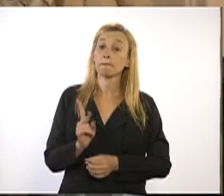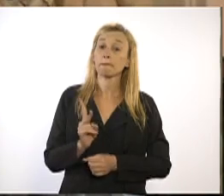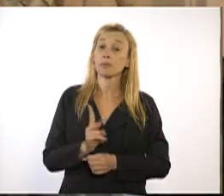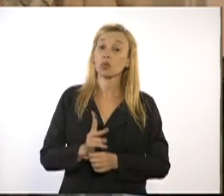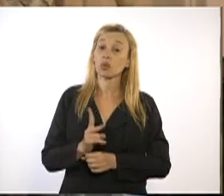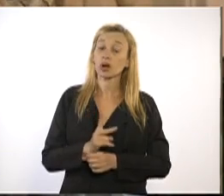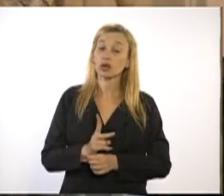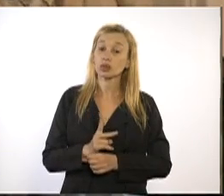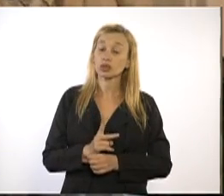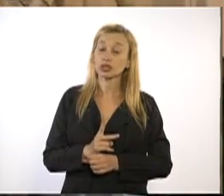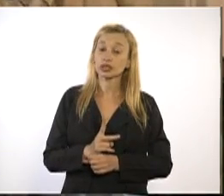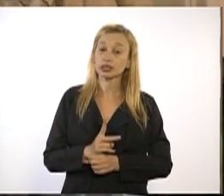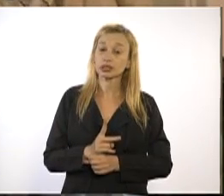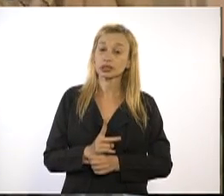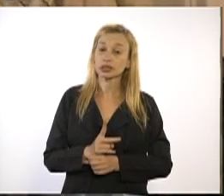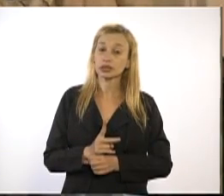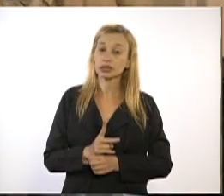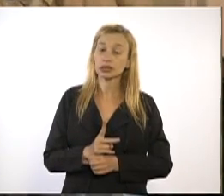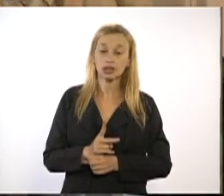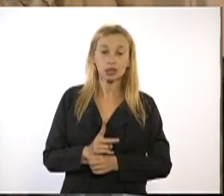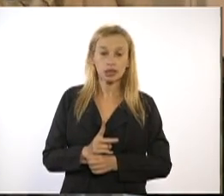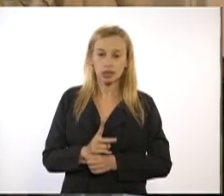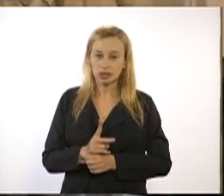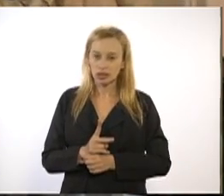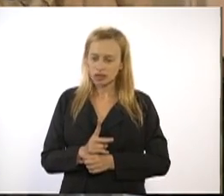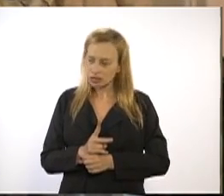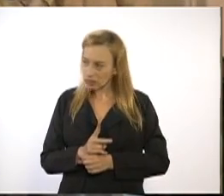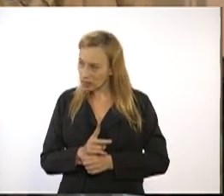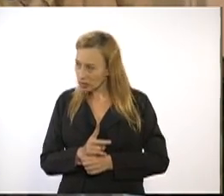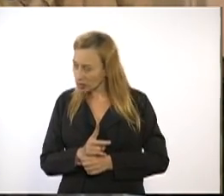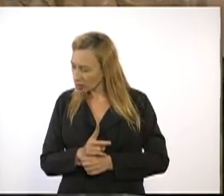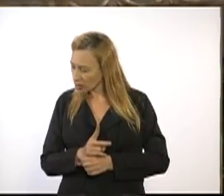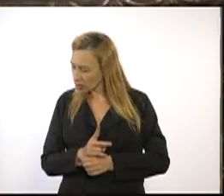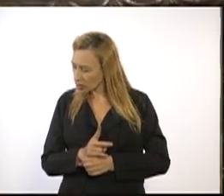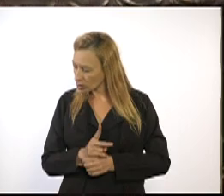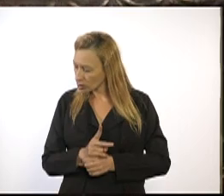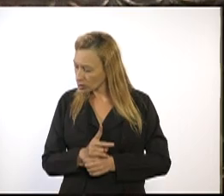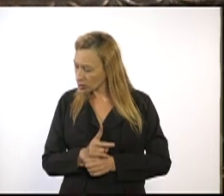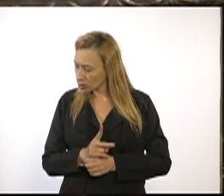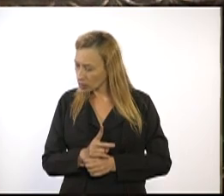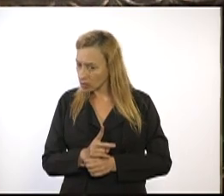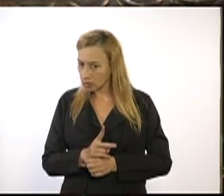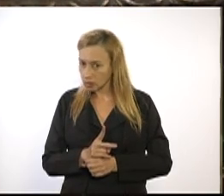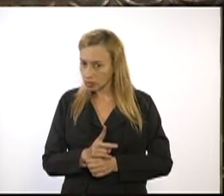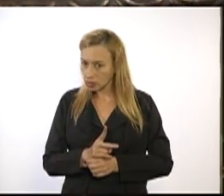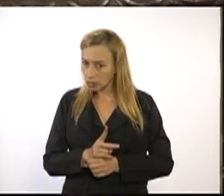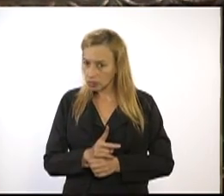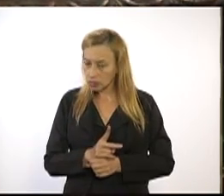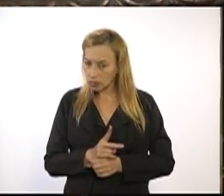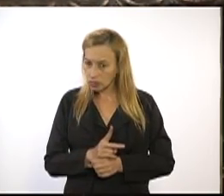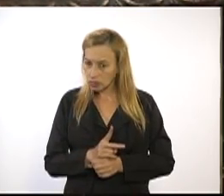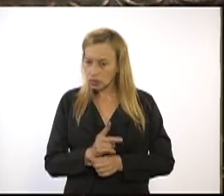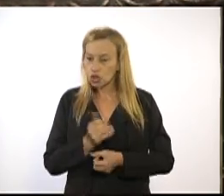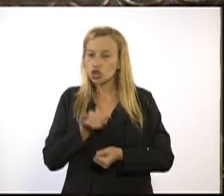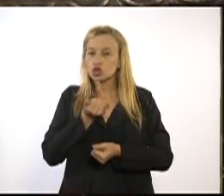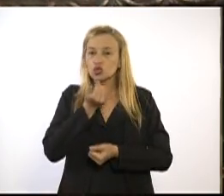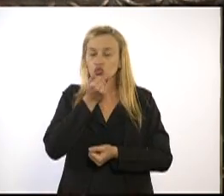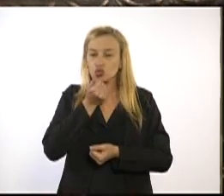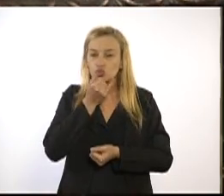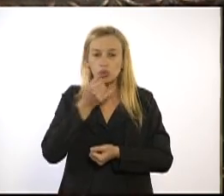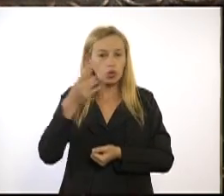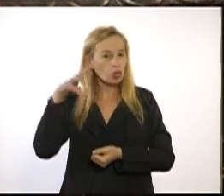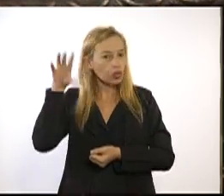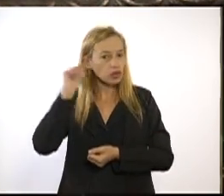Estado olha muito o próprio umbigo, mas não